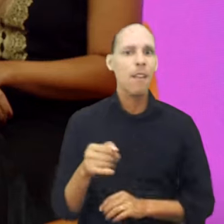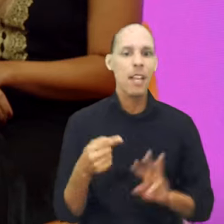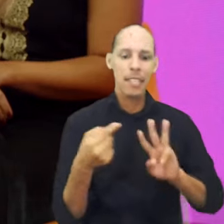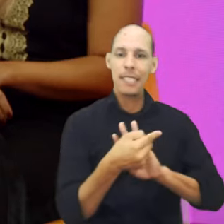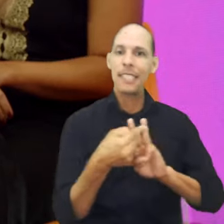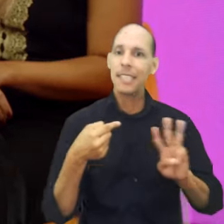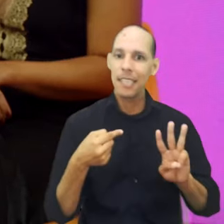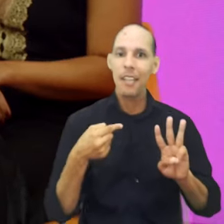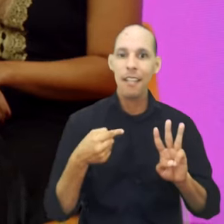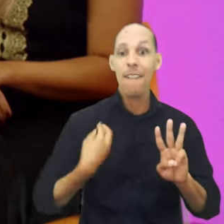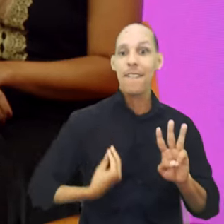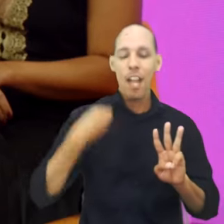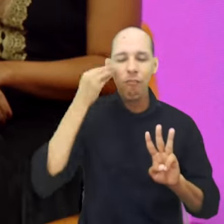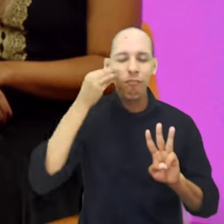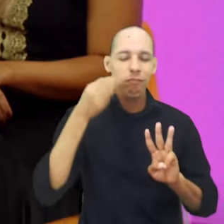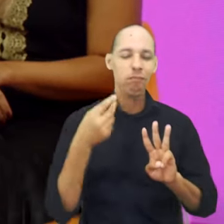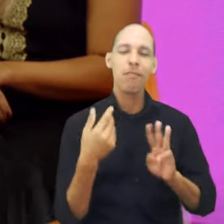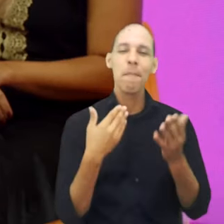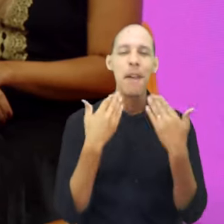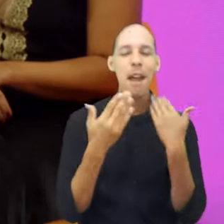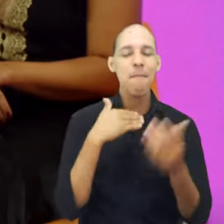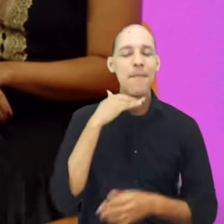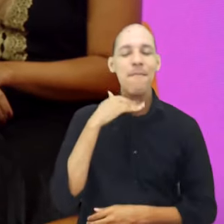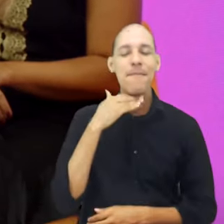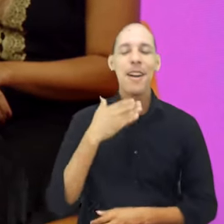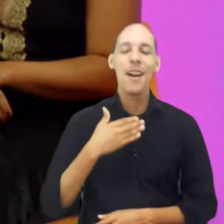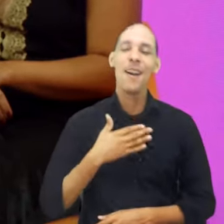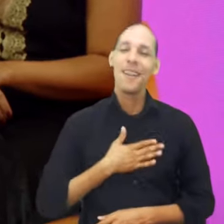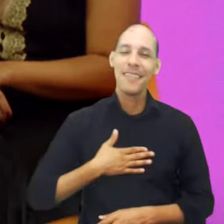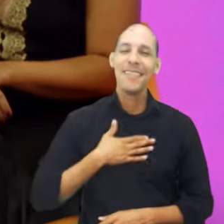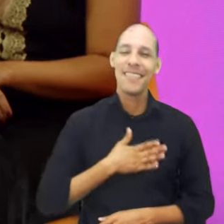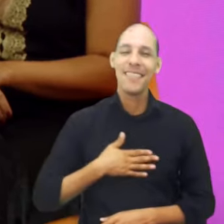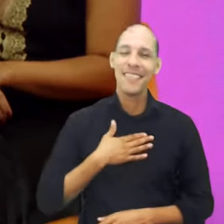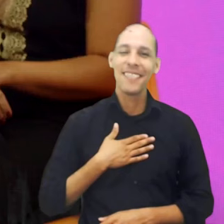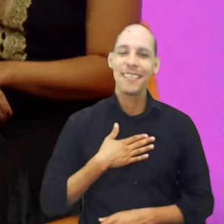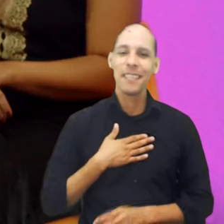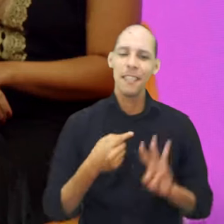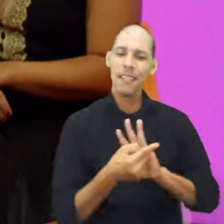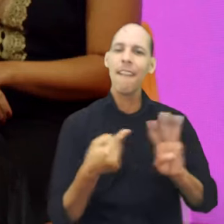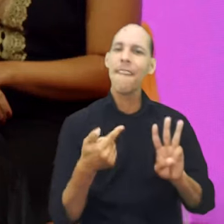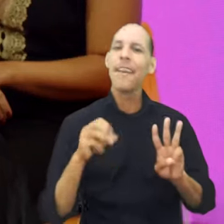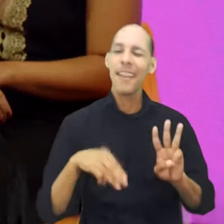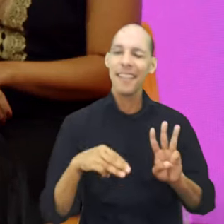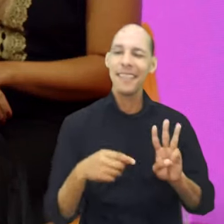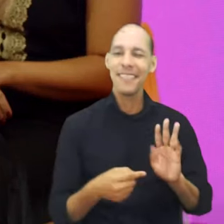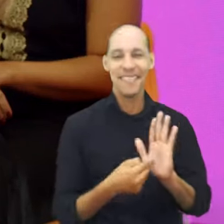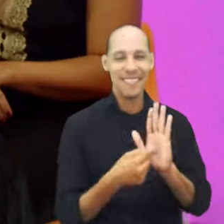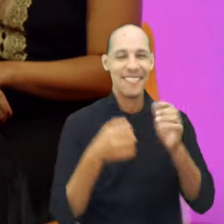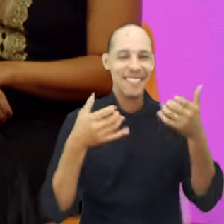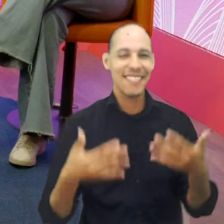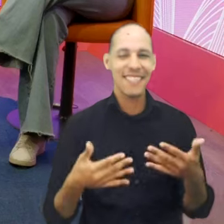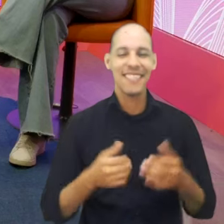elas trazem na vida, né? Então hoje é um bate-papo muito gostoso e um bate-papo fluido. E quem são essas mulheres? Vou apresentá-las para